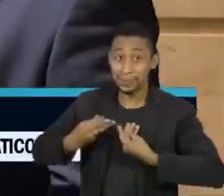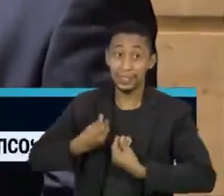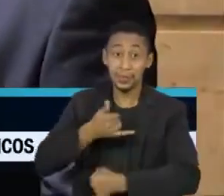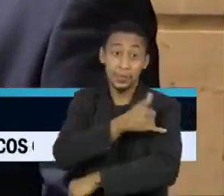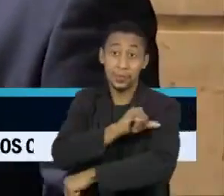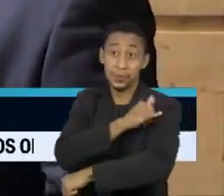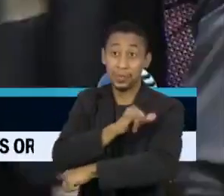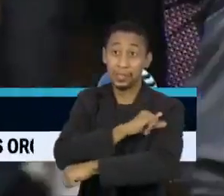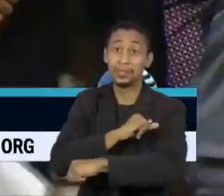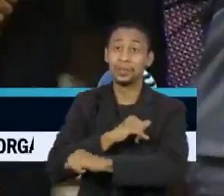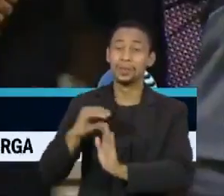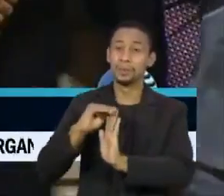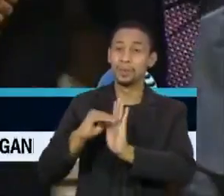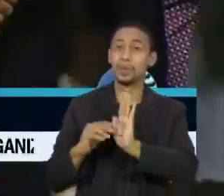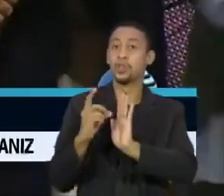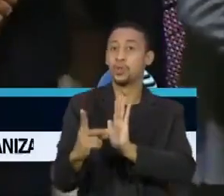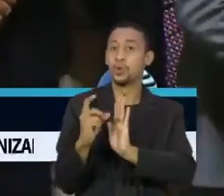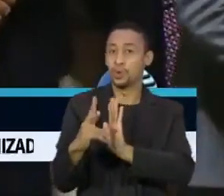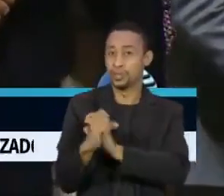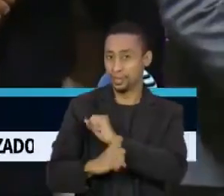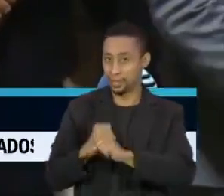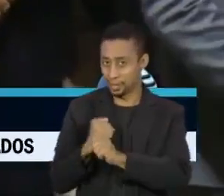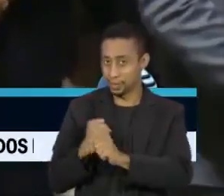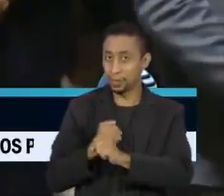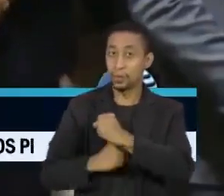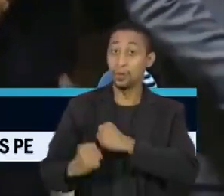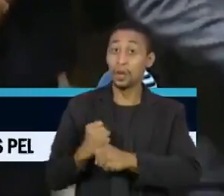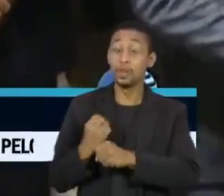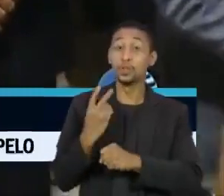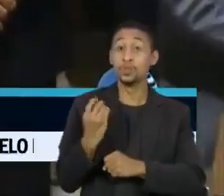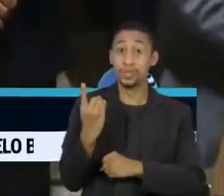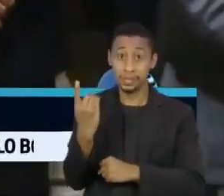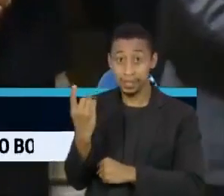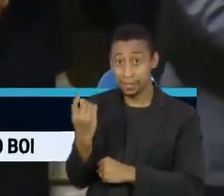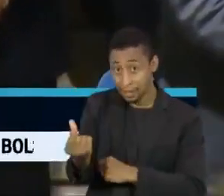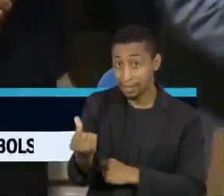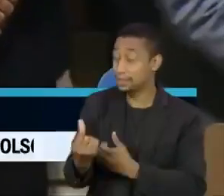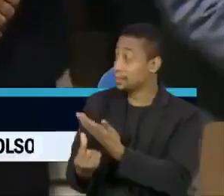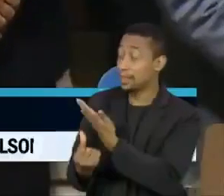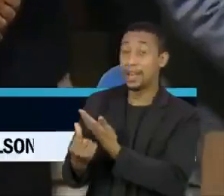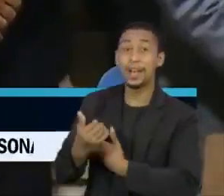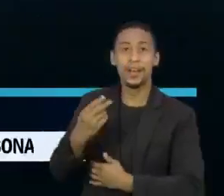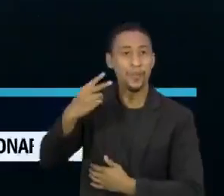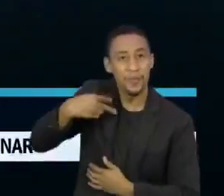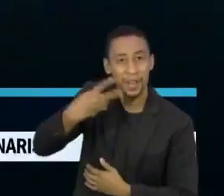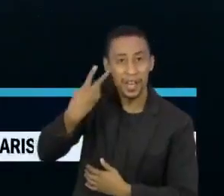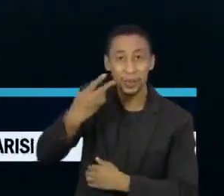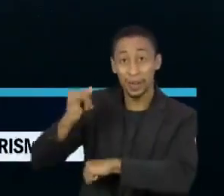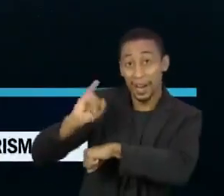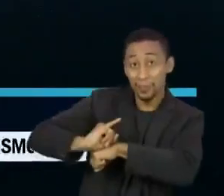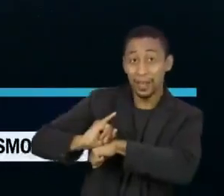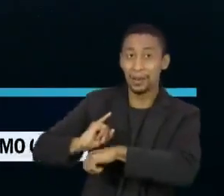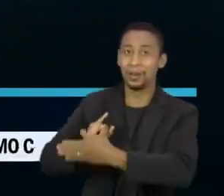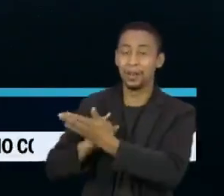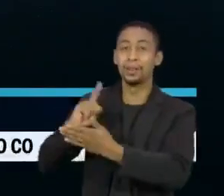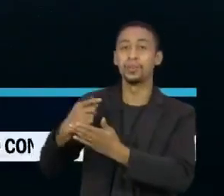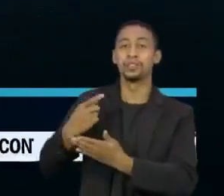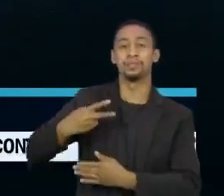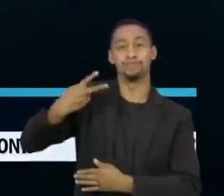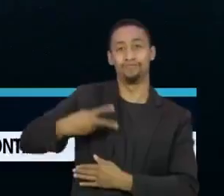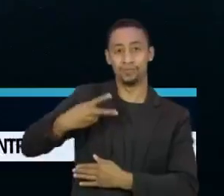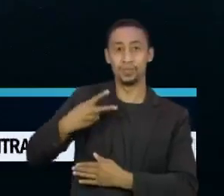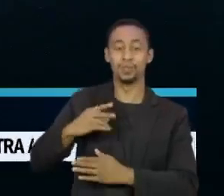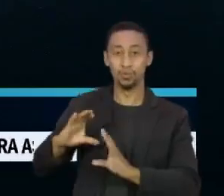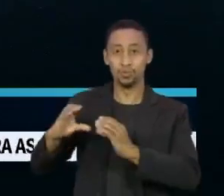por 12 anos. Em 2016, foi eleito vereador da capital. 2 anos depois, foi vice na chapa de Wilson